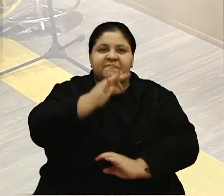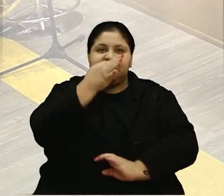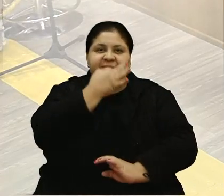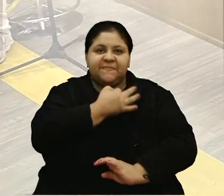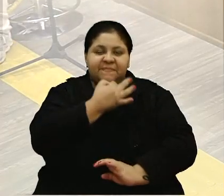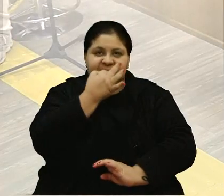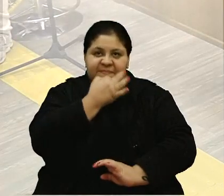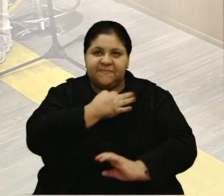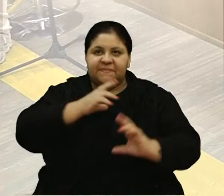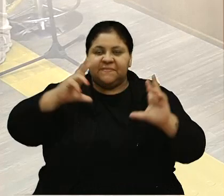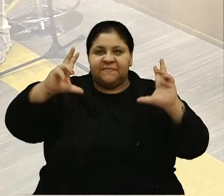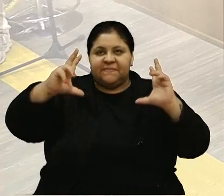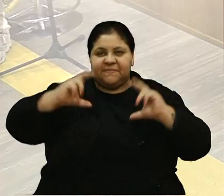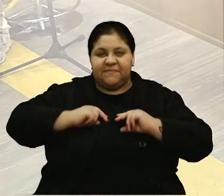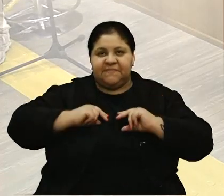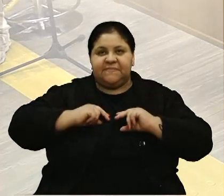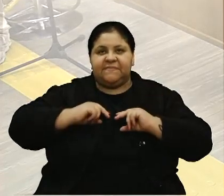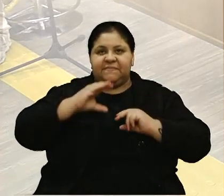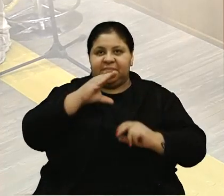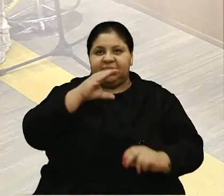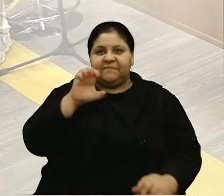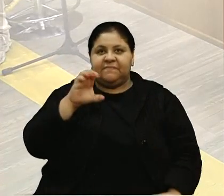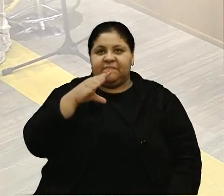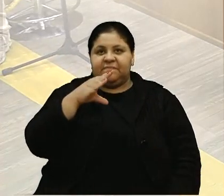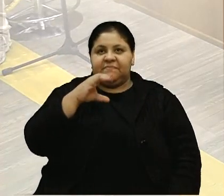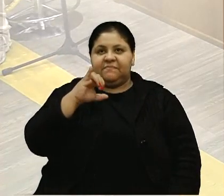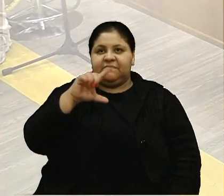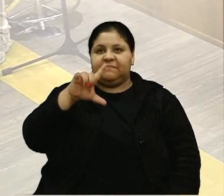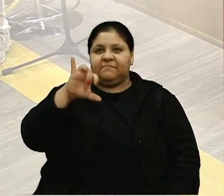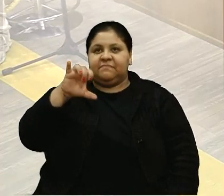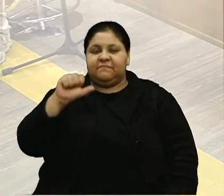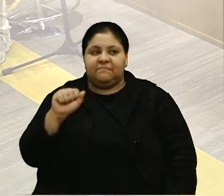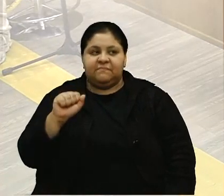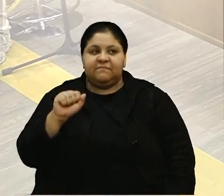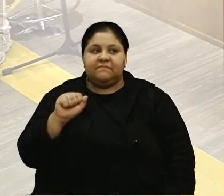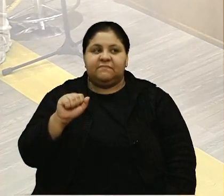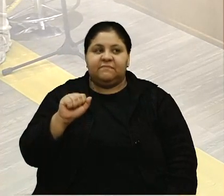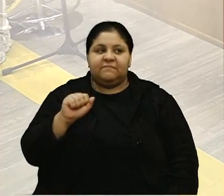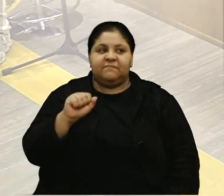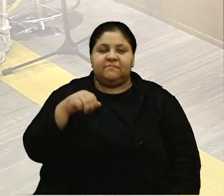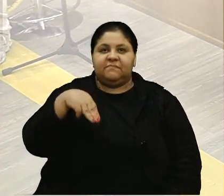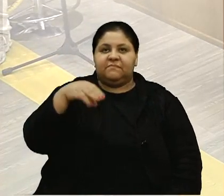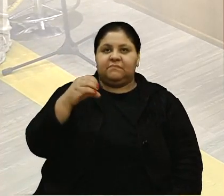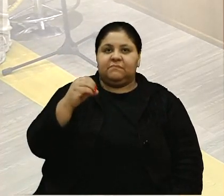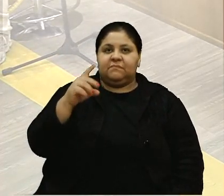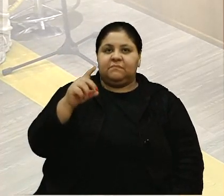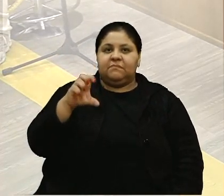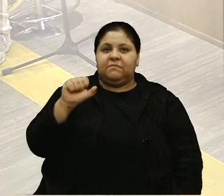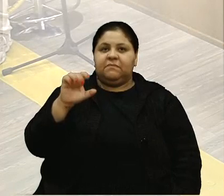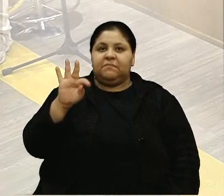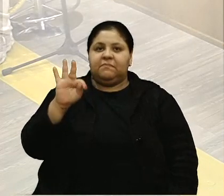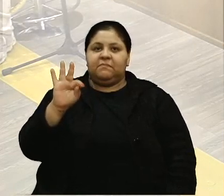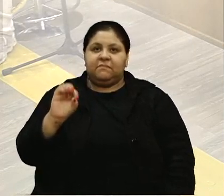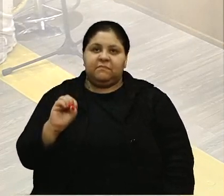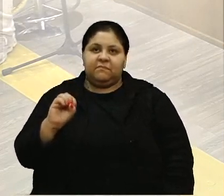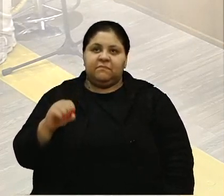cidadã emérita à senhora Cecília Rodrigues Modesto.